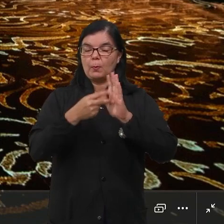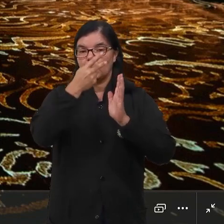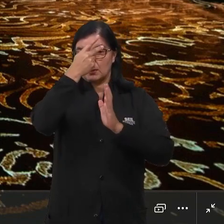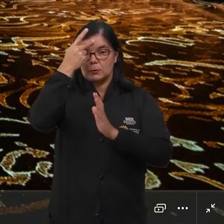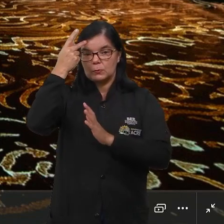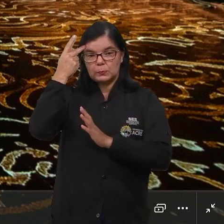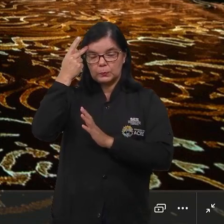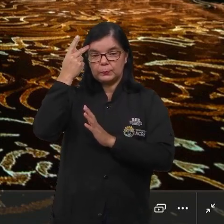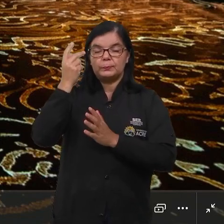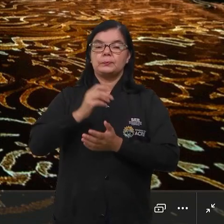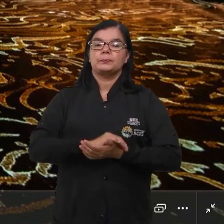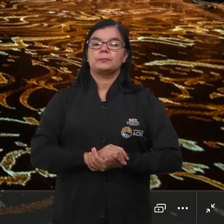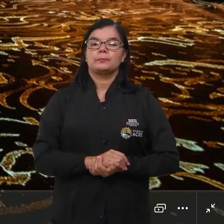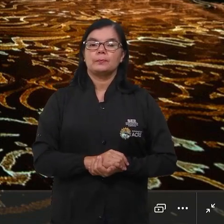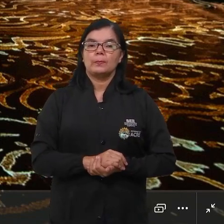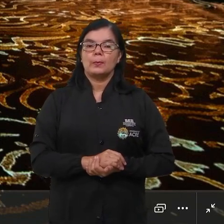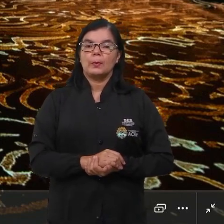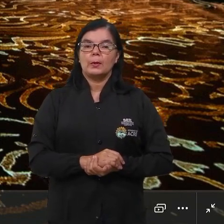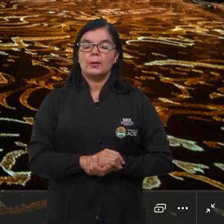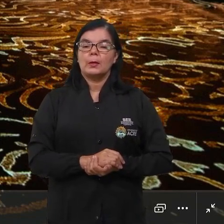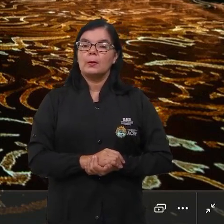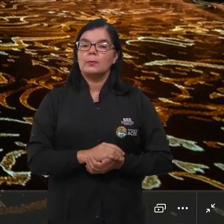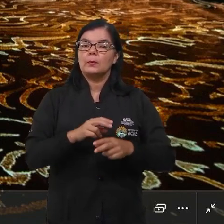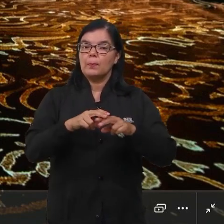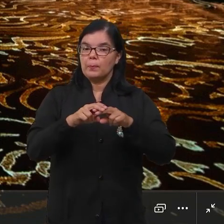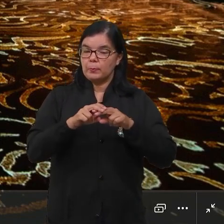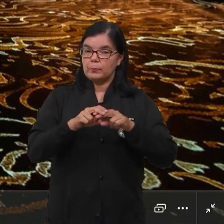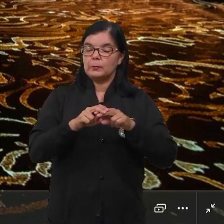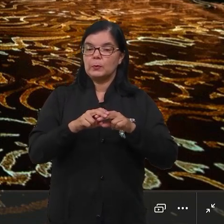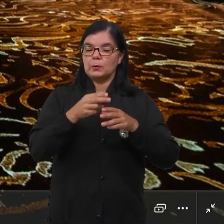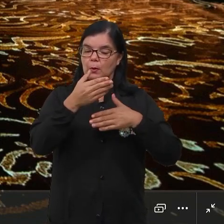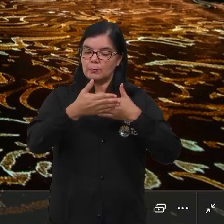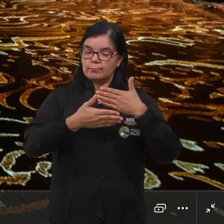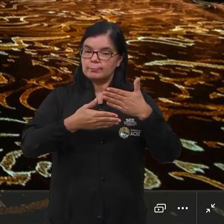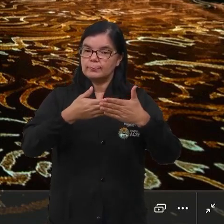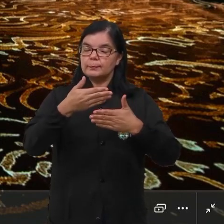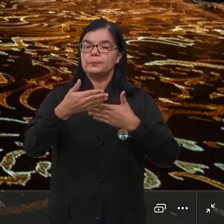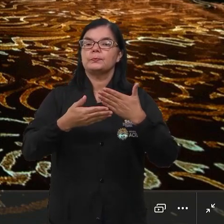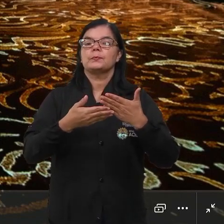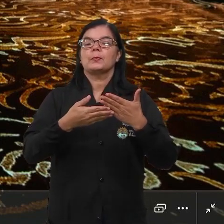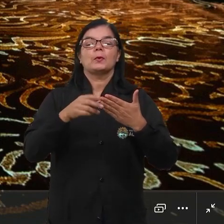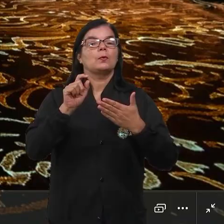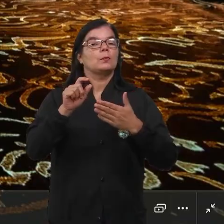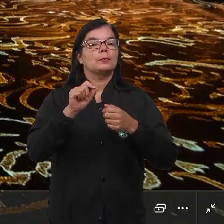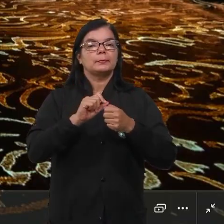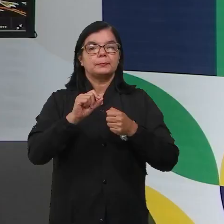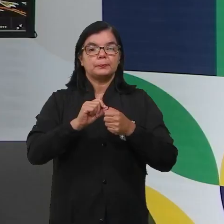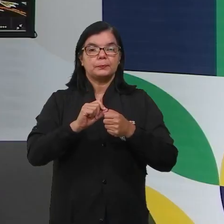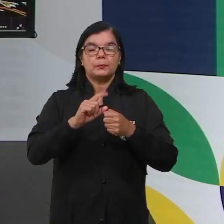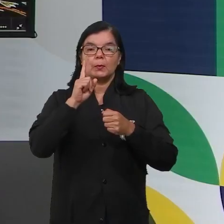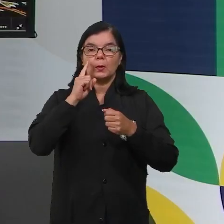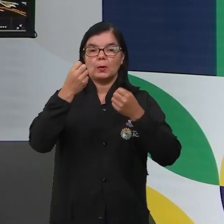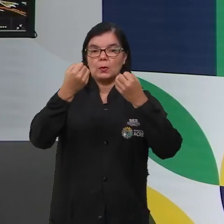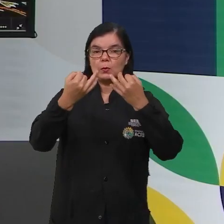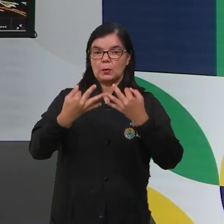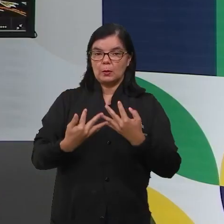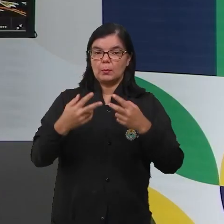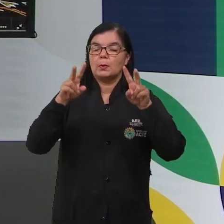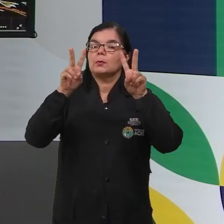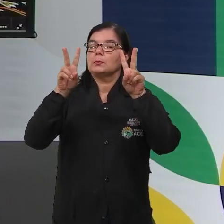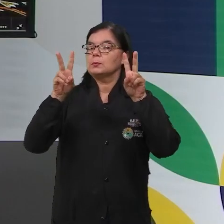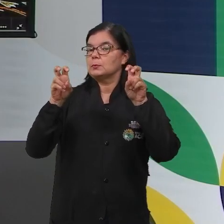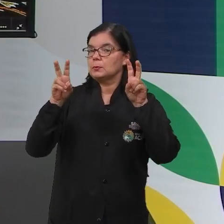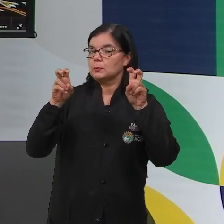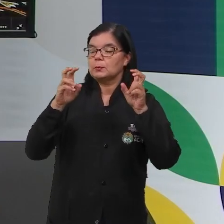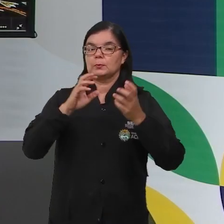público. Então, nesse processo, o que é feito? É definido o